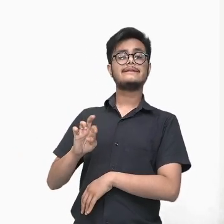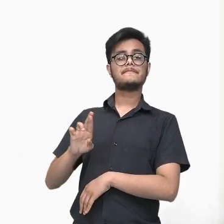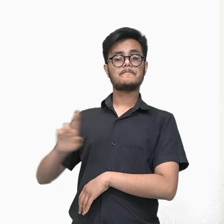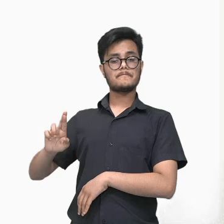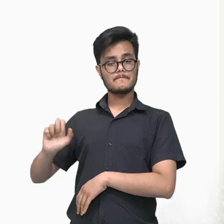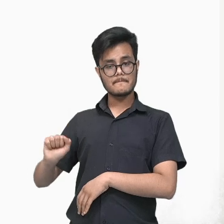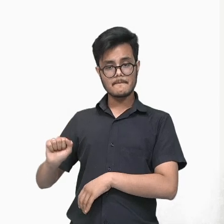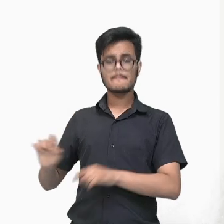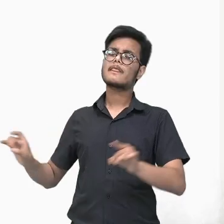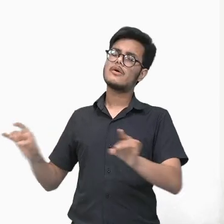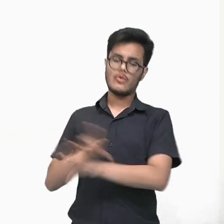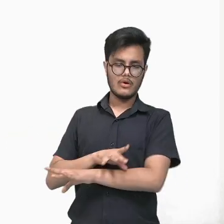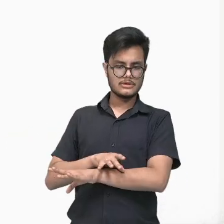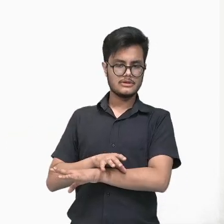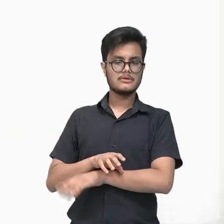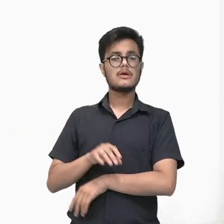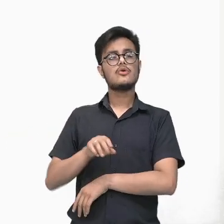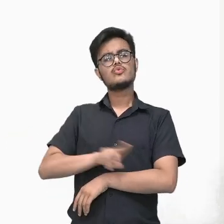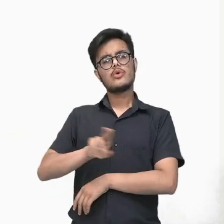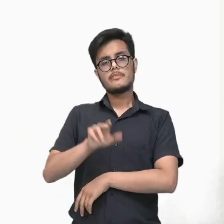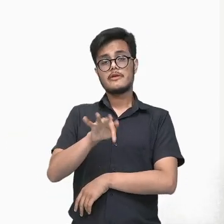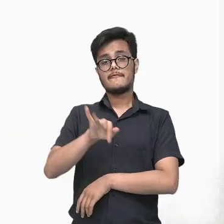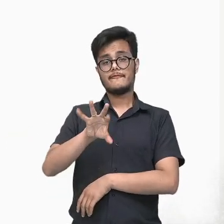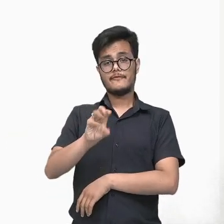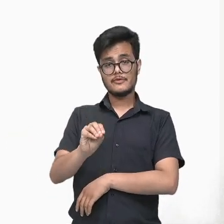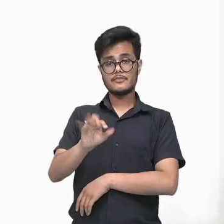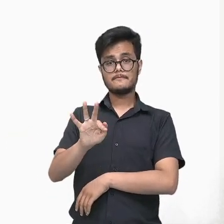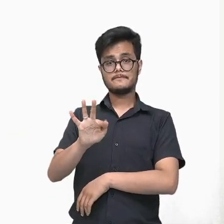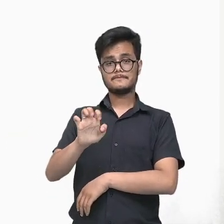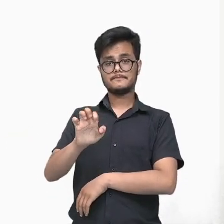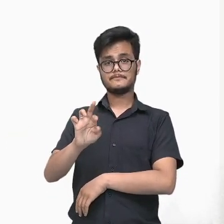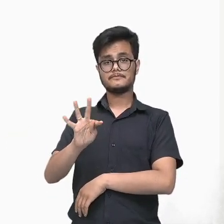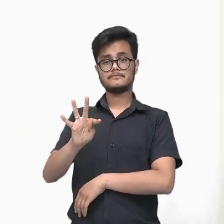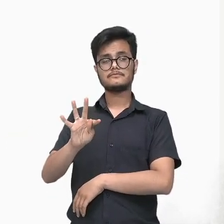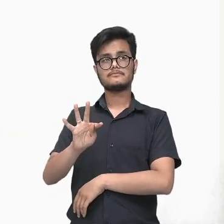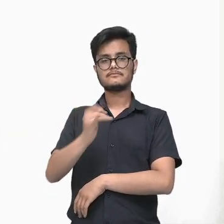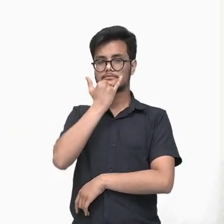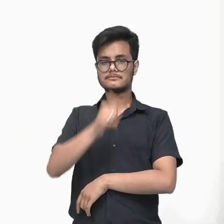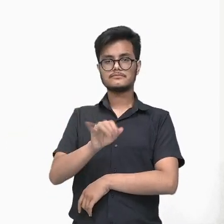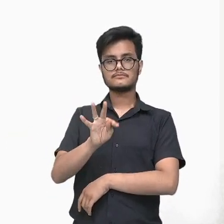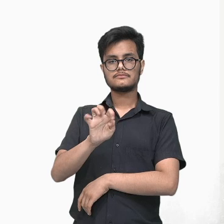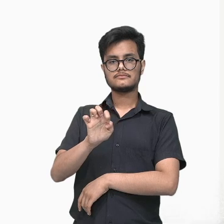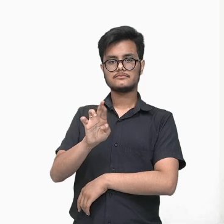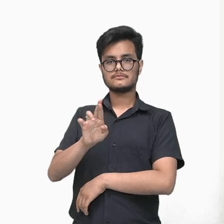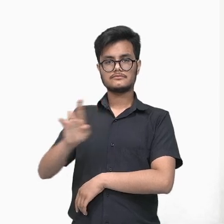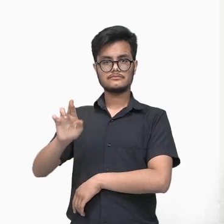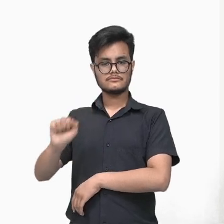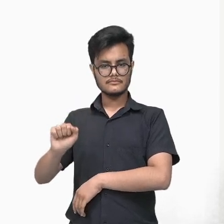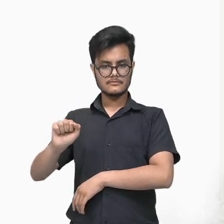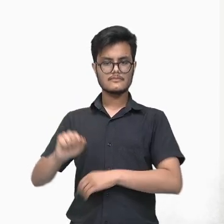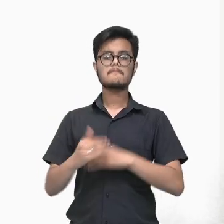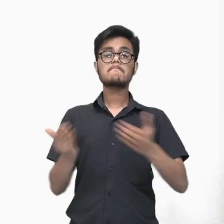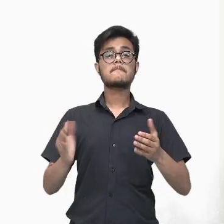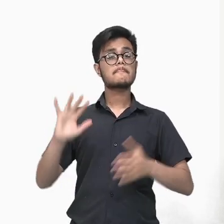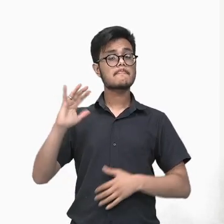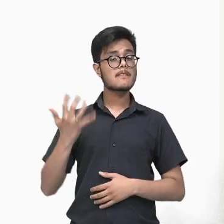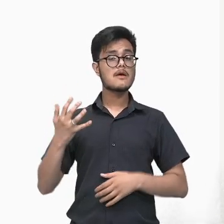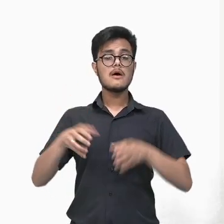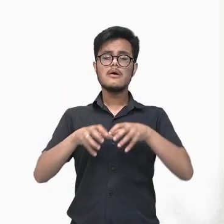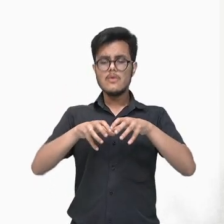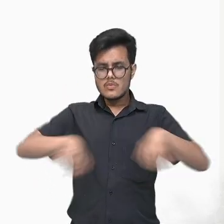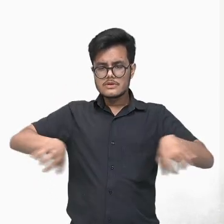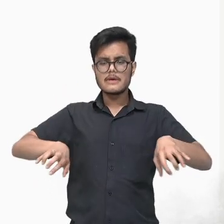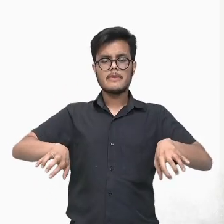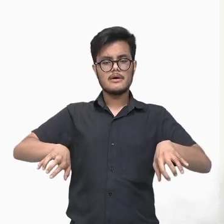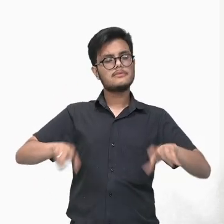ó, você vai cortar, e no final vai ocorrer o quê? Vai ocorrer o quê? Os